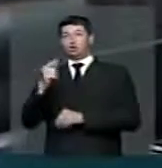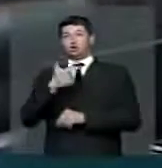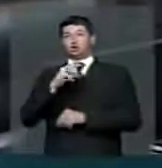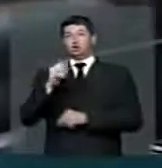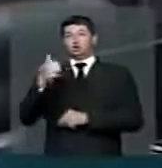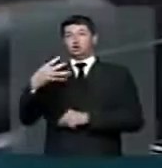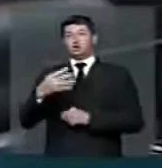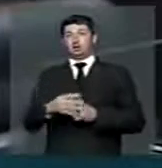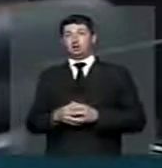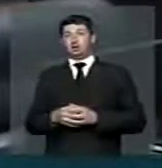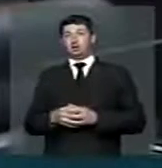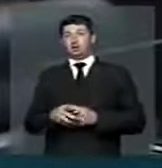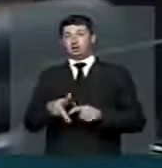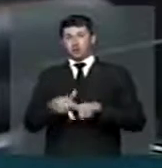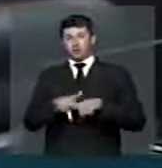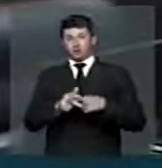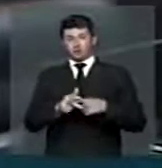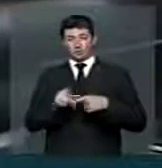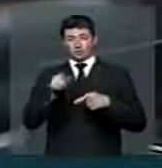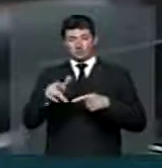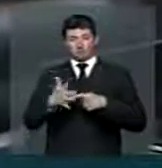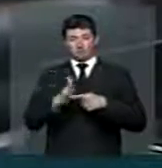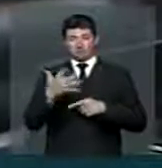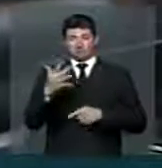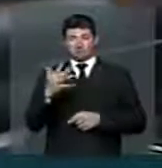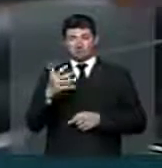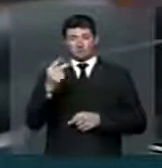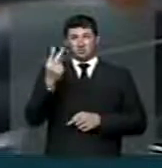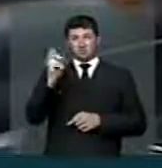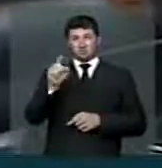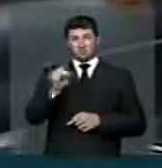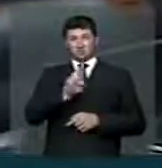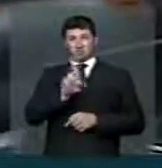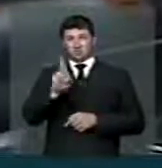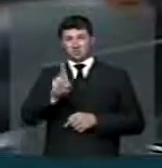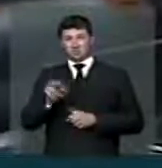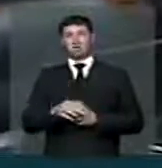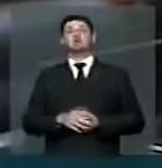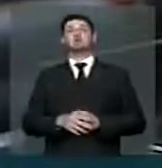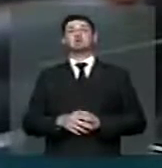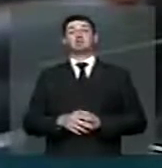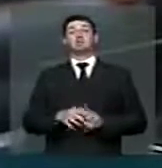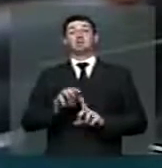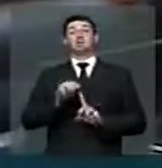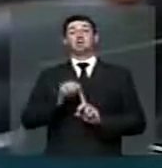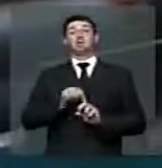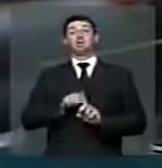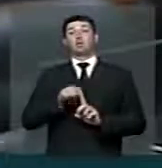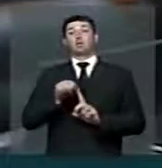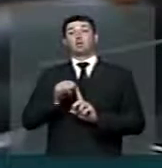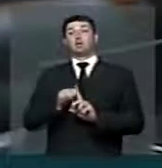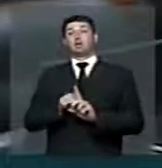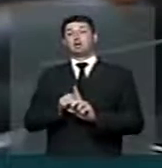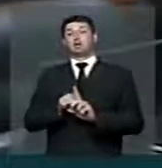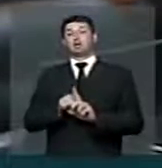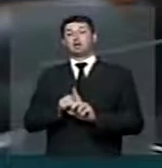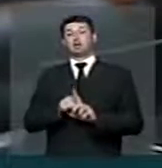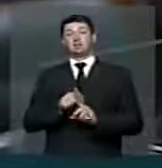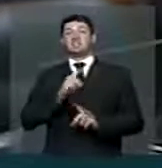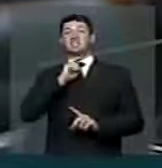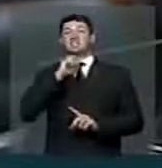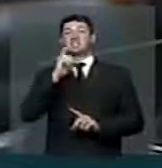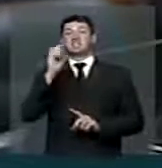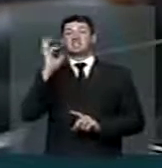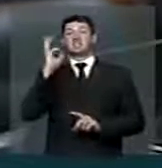A manutenção desse equipamento custa em torno de R$2 mil por mês. Nenhum